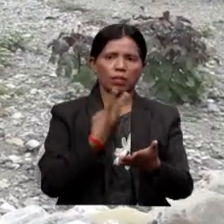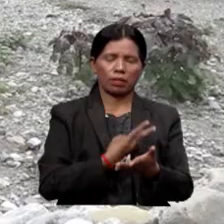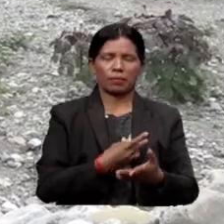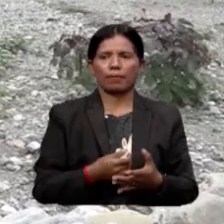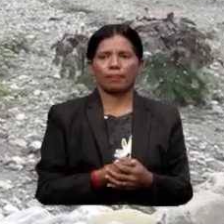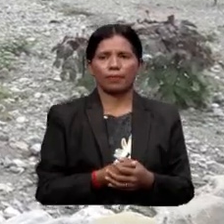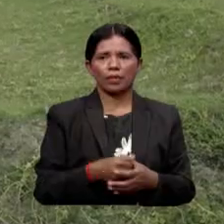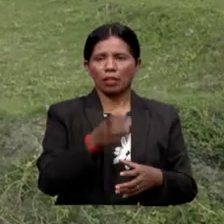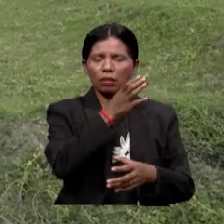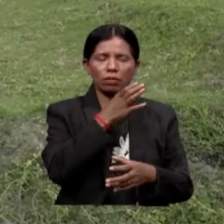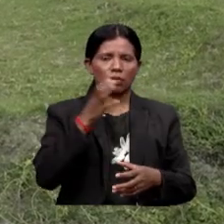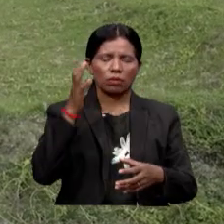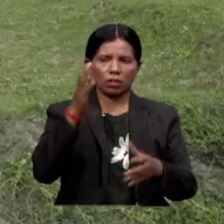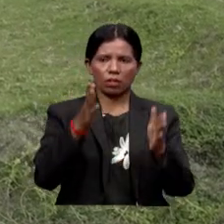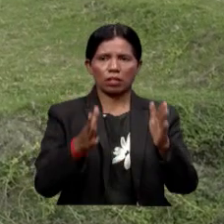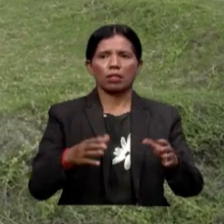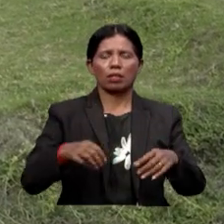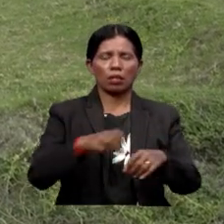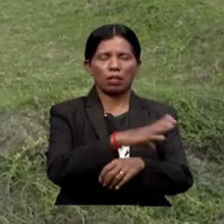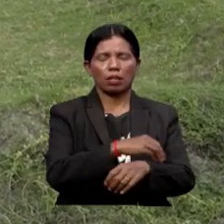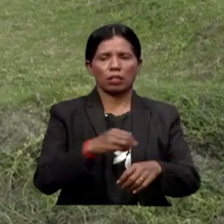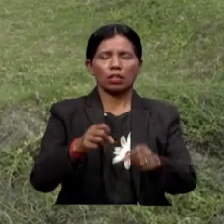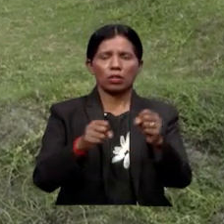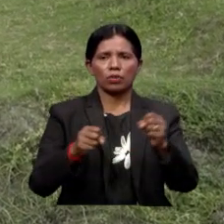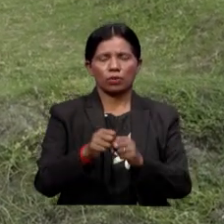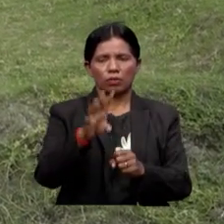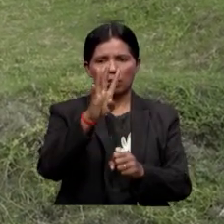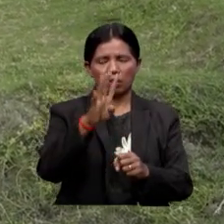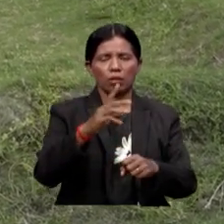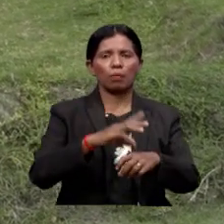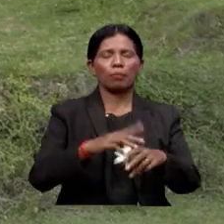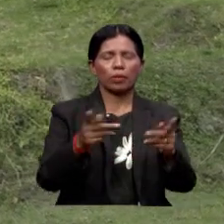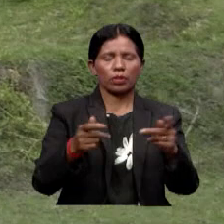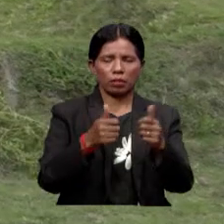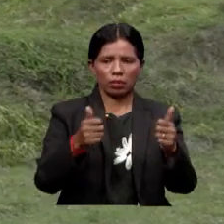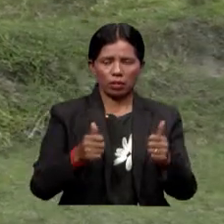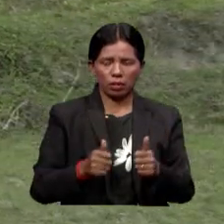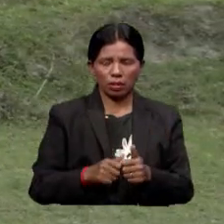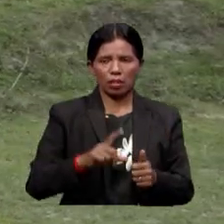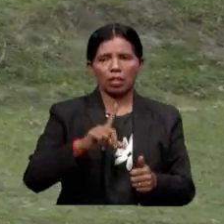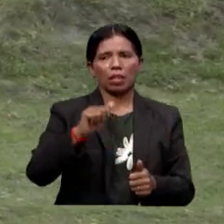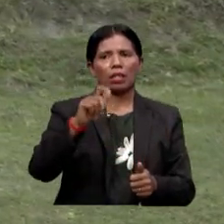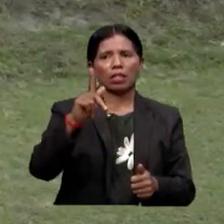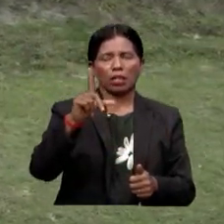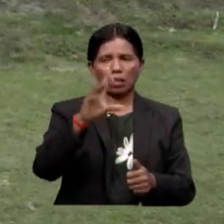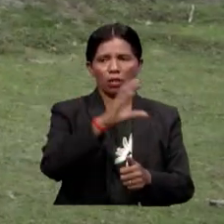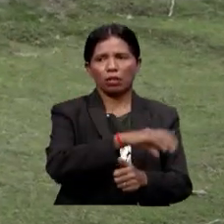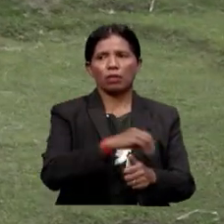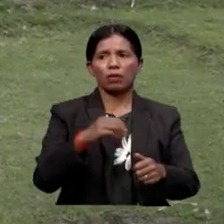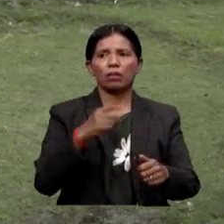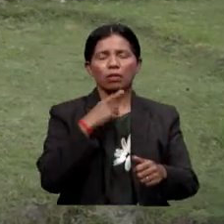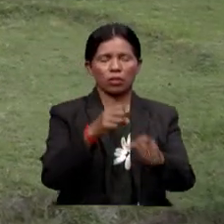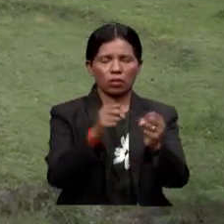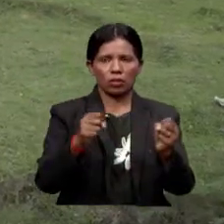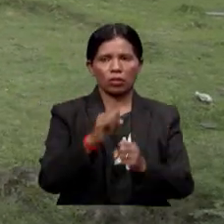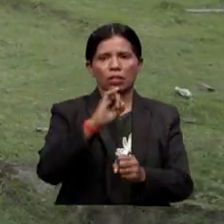ni natar nebe mota sobu no estraga hu suku hat i ha posto administrativo laklo hektare riun tolu atus lima, suku